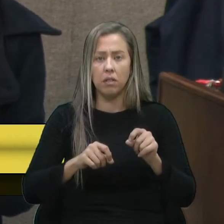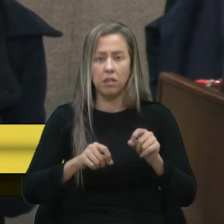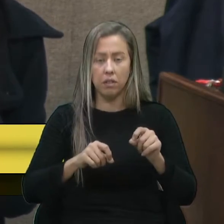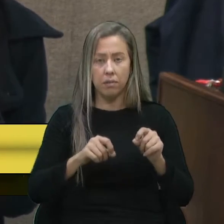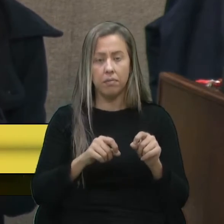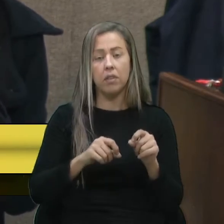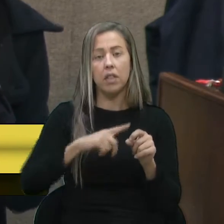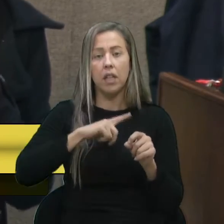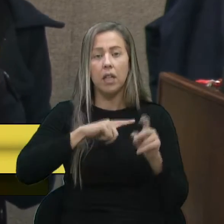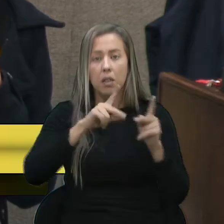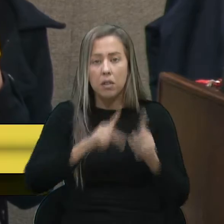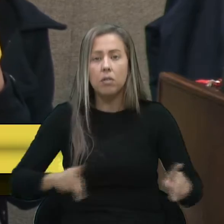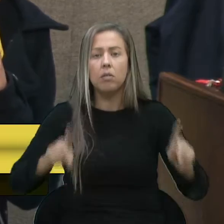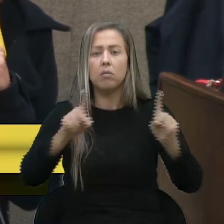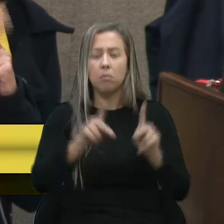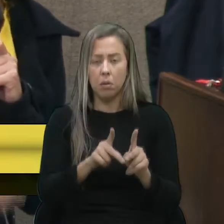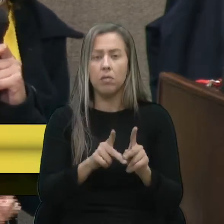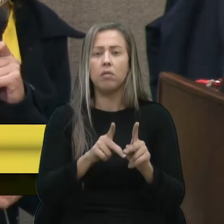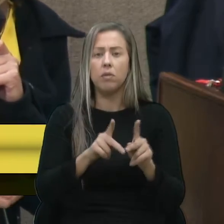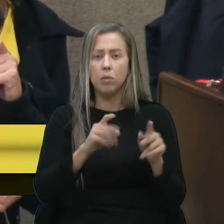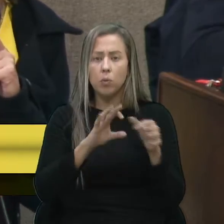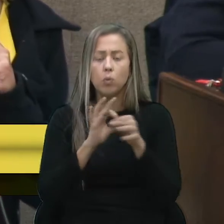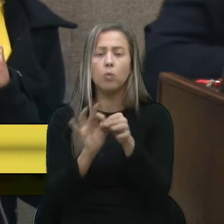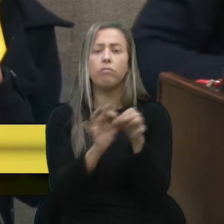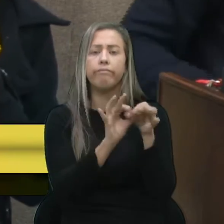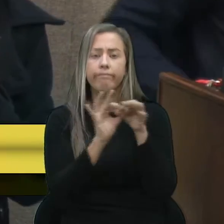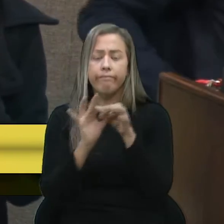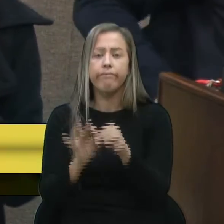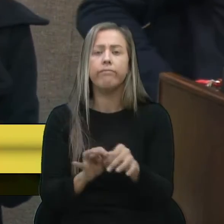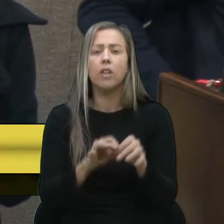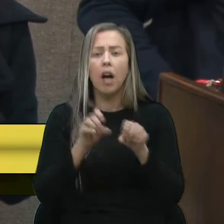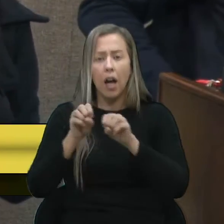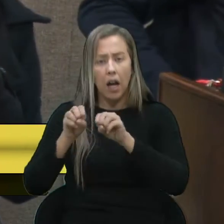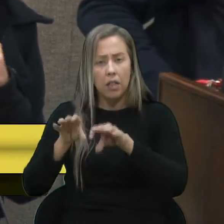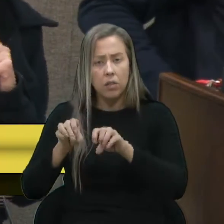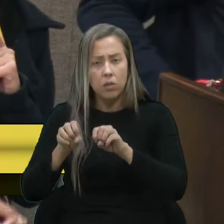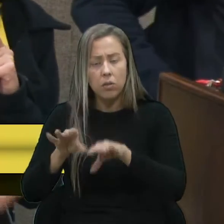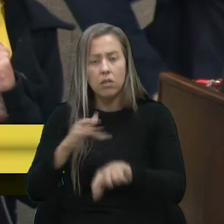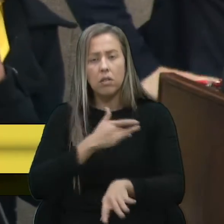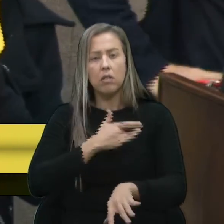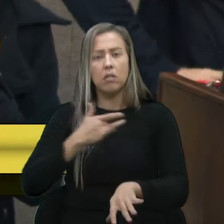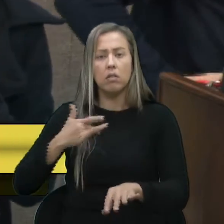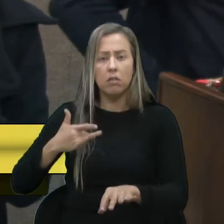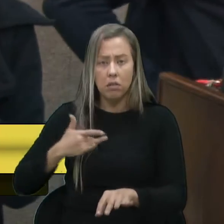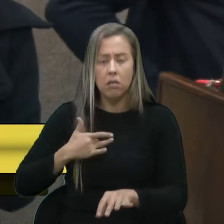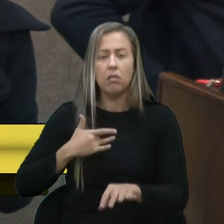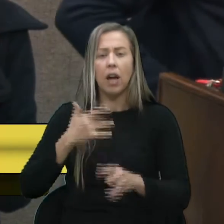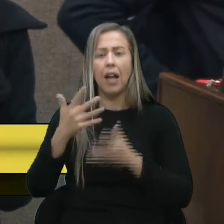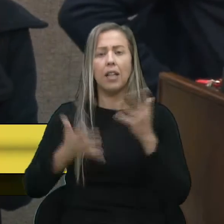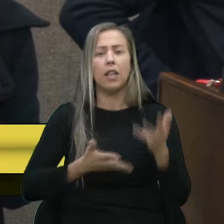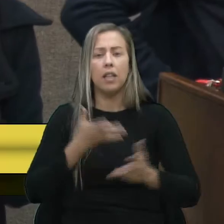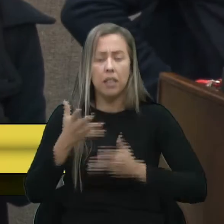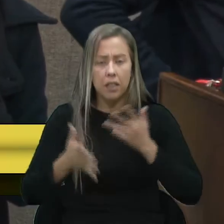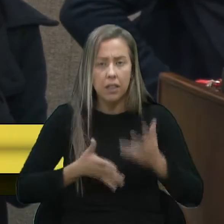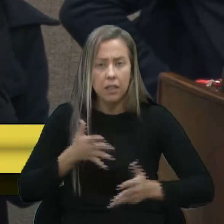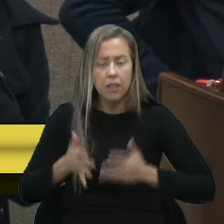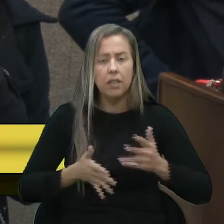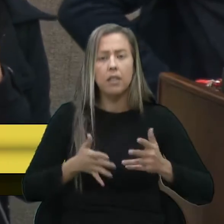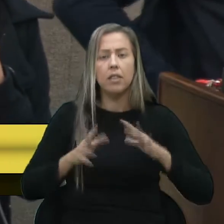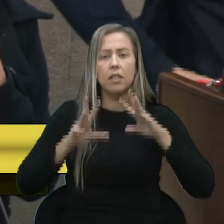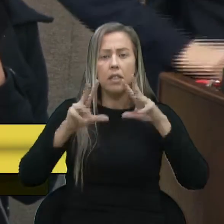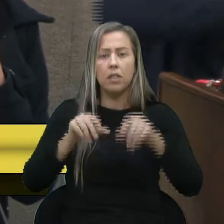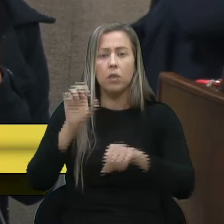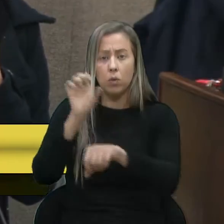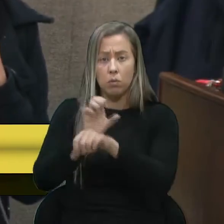o público, de forma universal. Educação, saúde, assistência. Nos